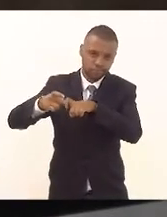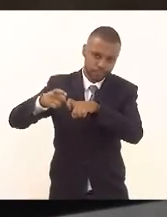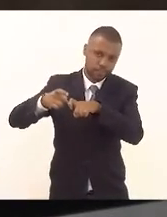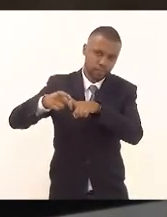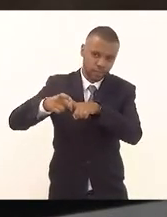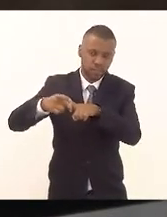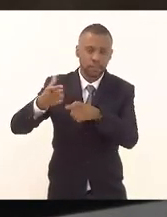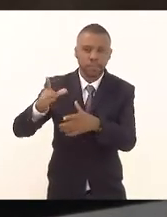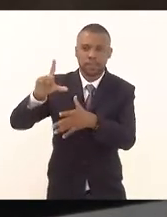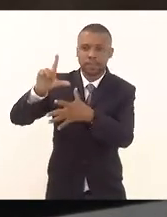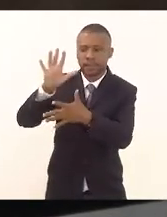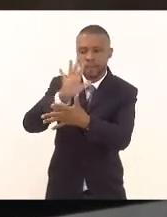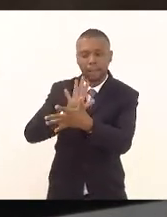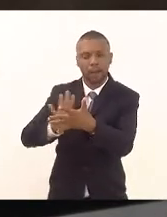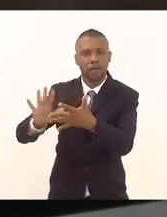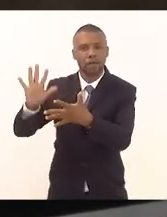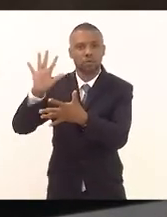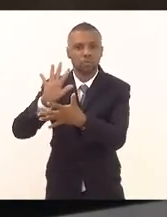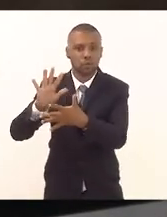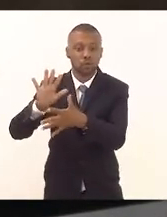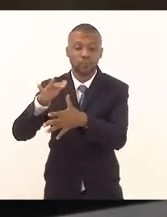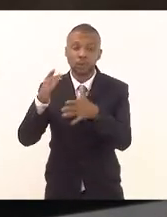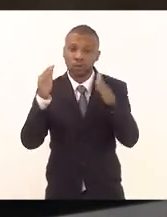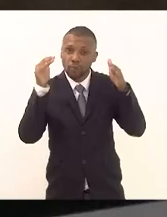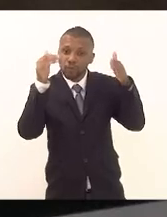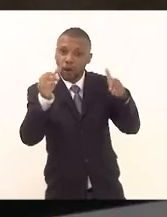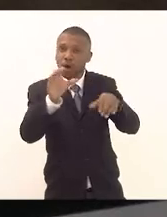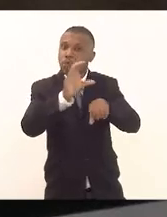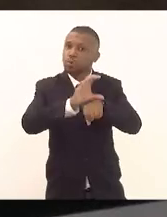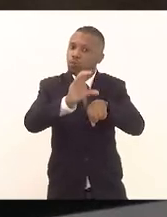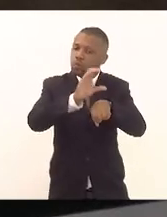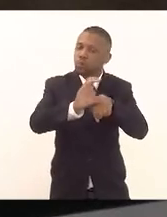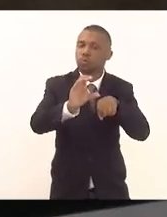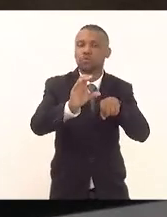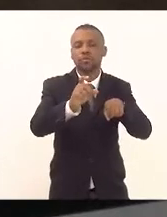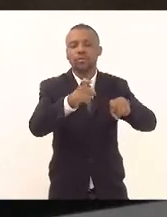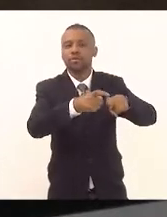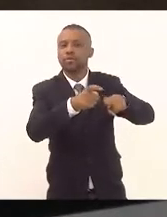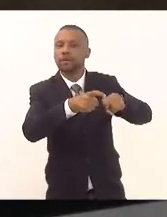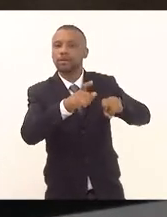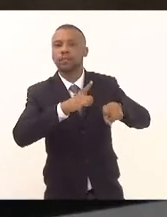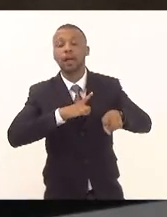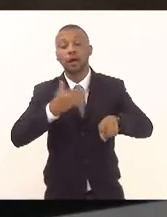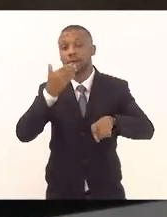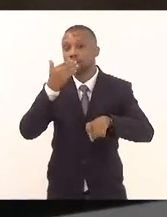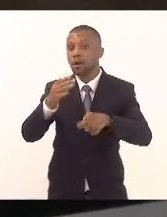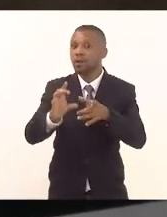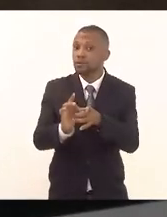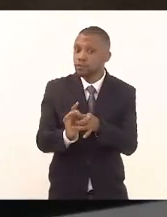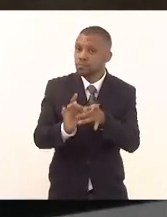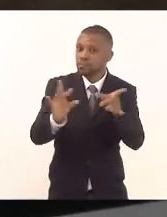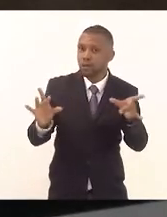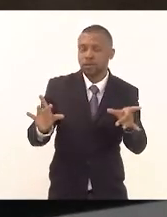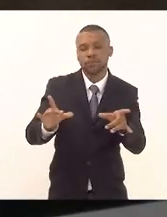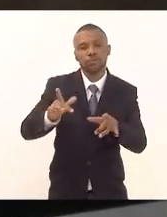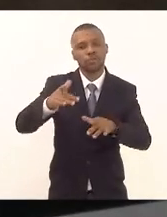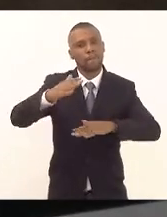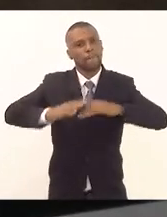cursos de medicina, a implementação desse sistema favorecerá a disponibilidade de médicos no território